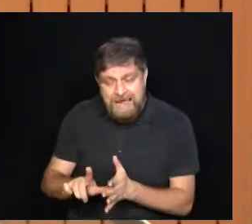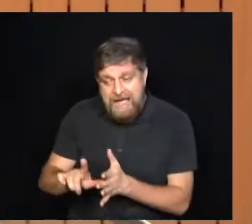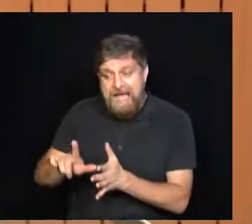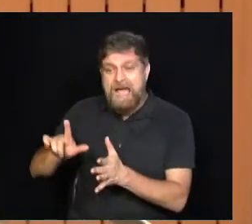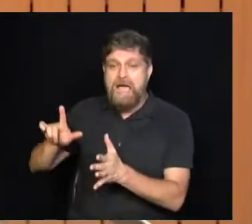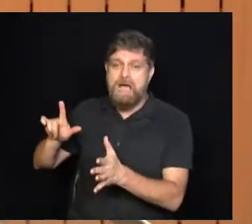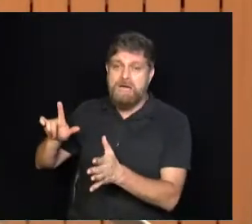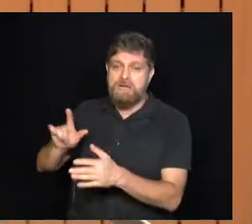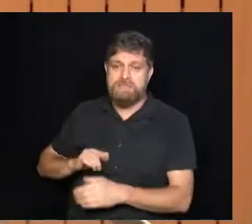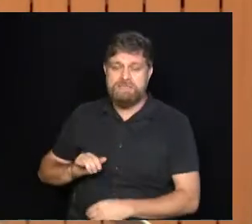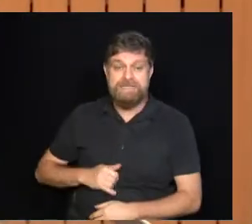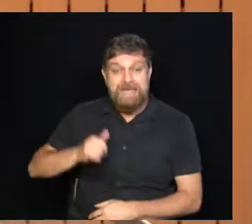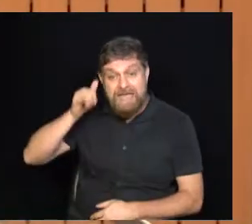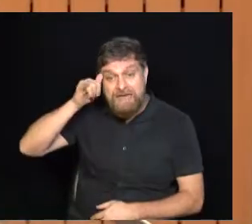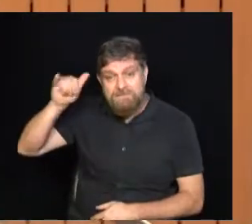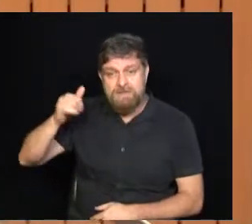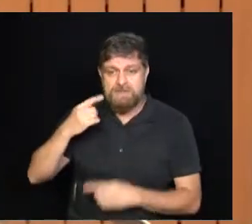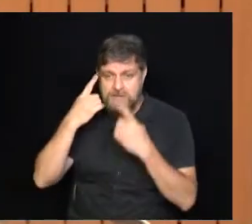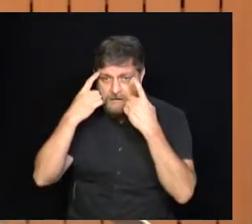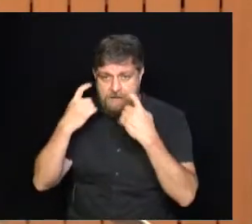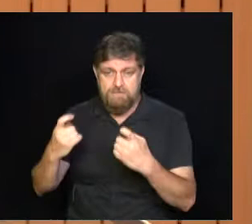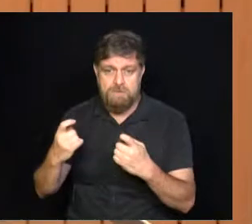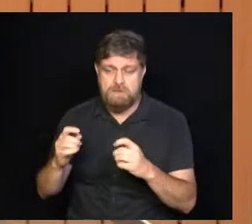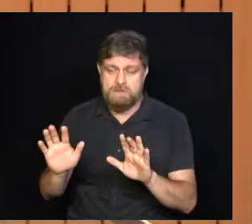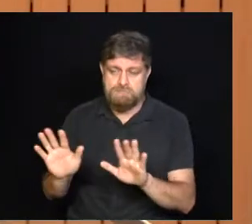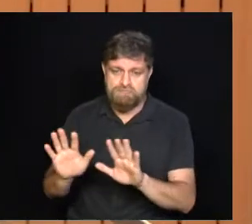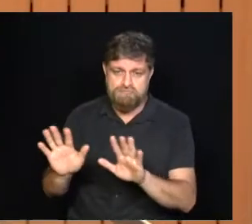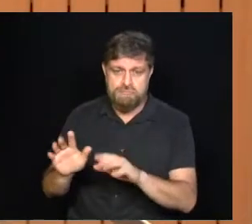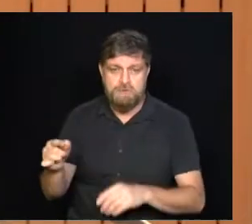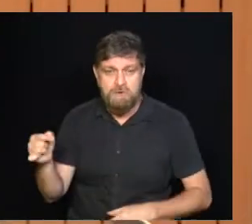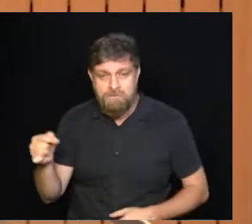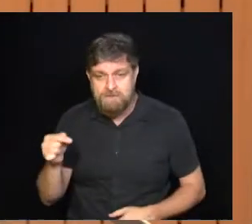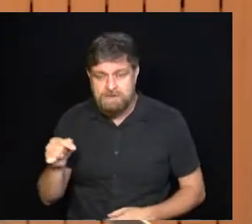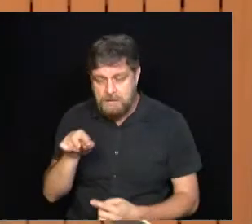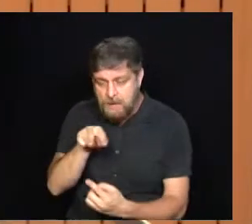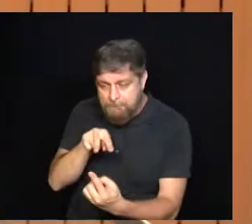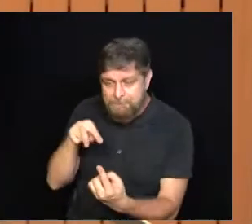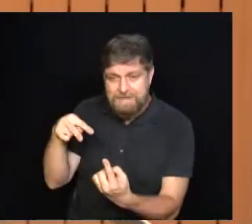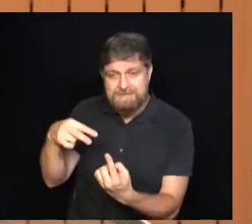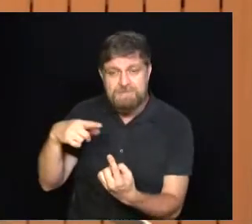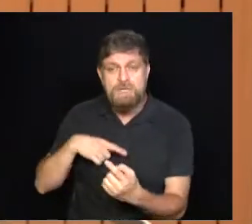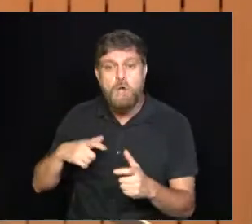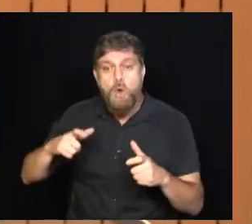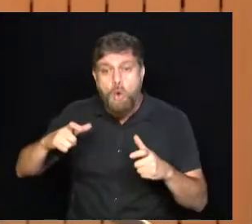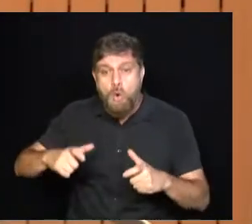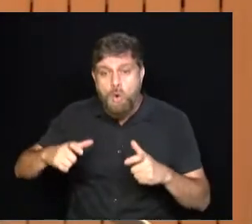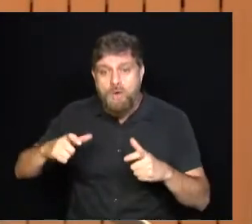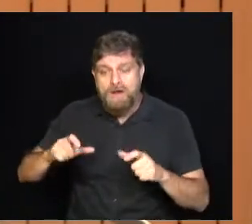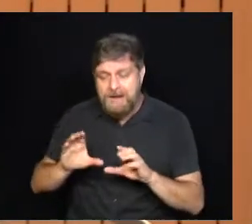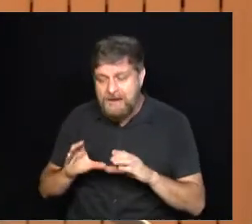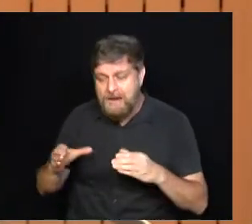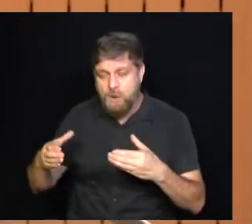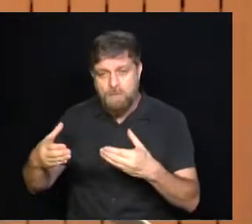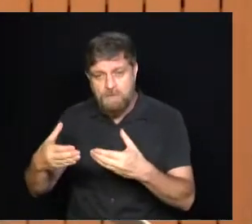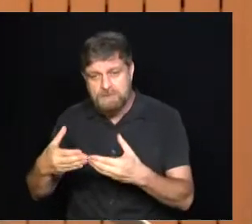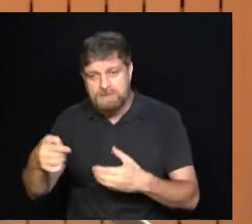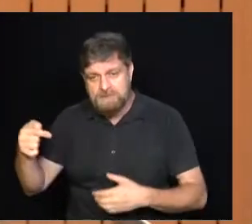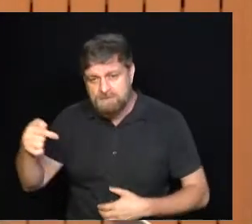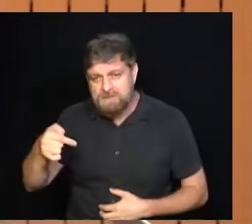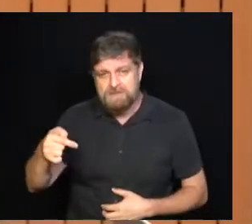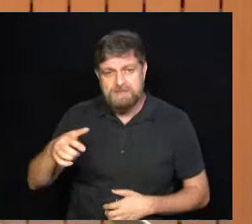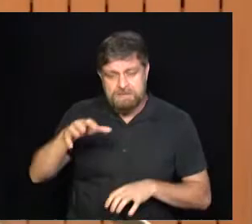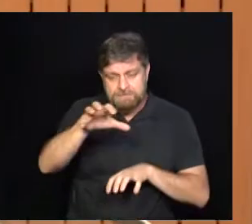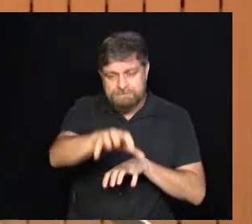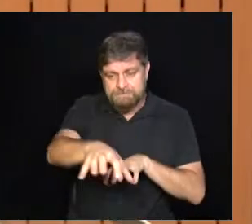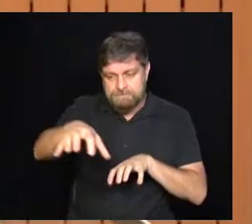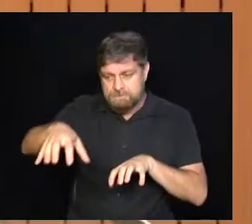às situações de violência. Então, eles vão trabalhar numa perspectiva de criar espaços dentro da comunidade, dos territórios,